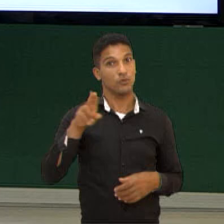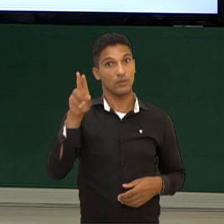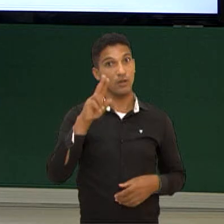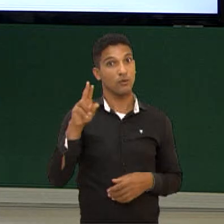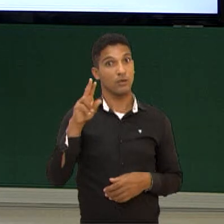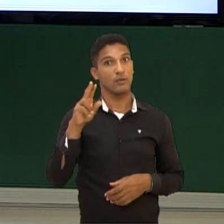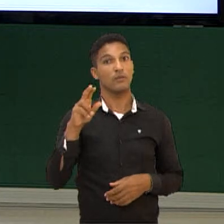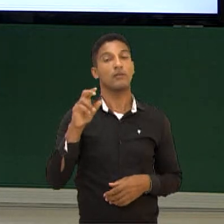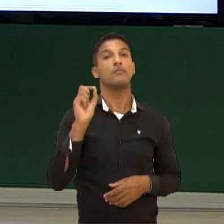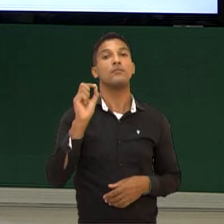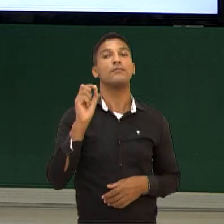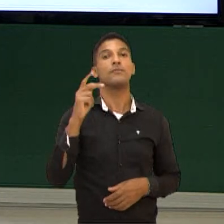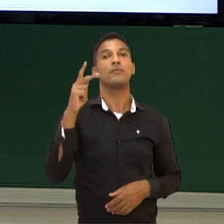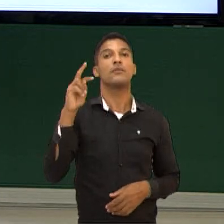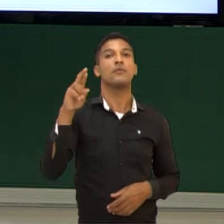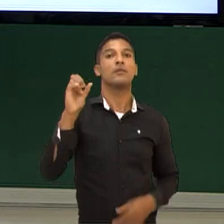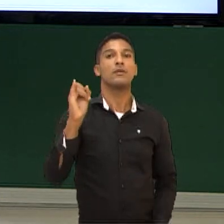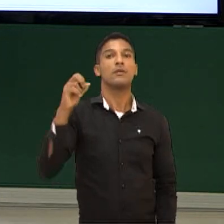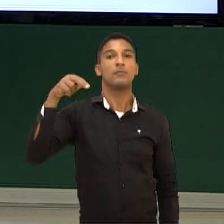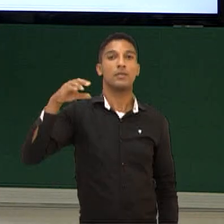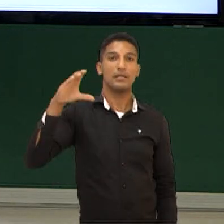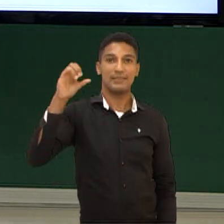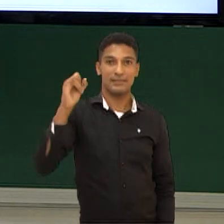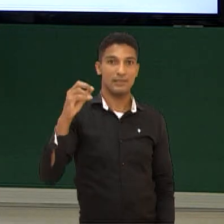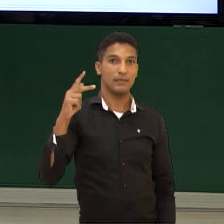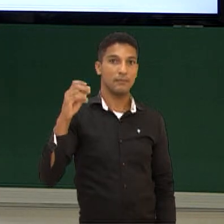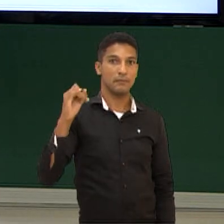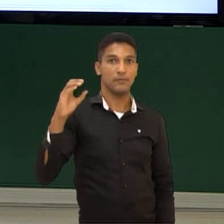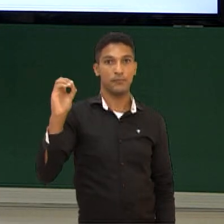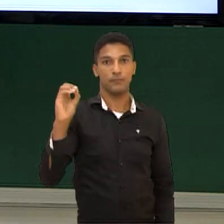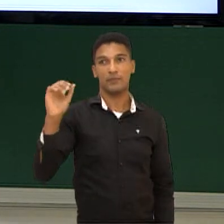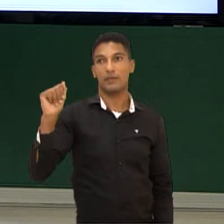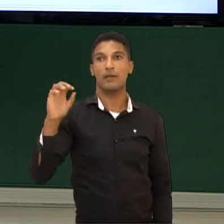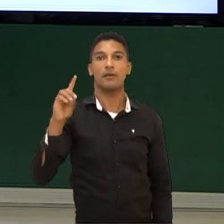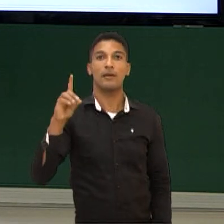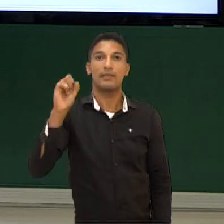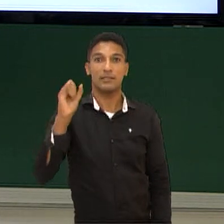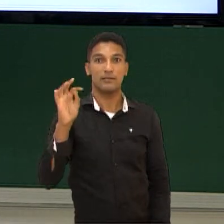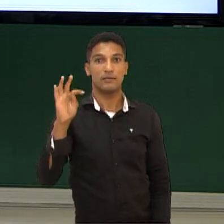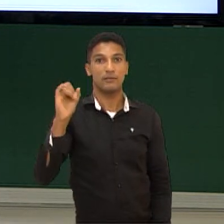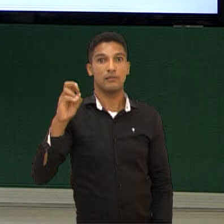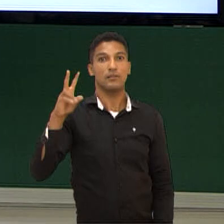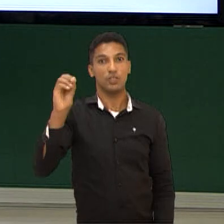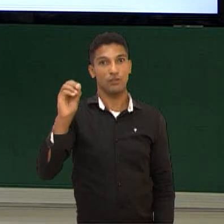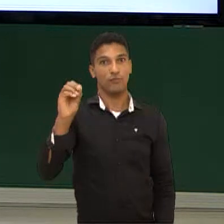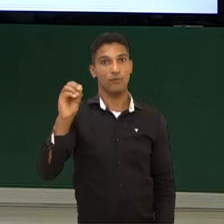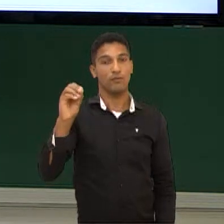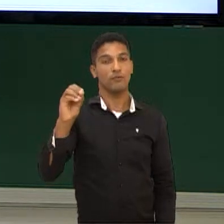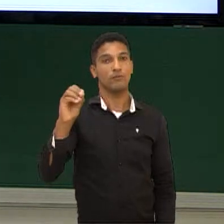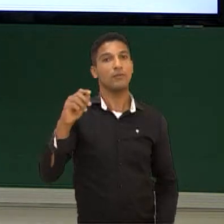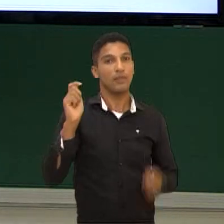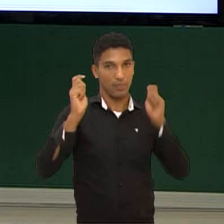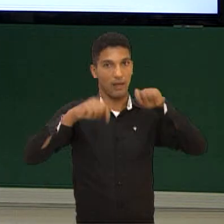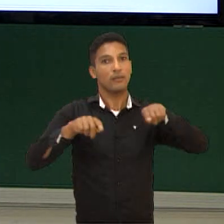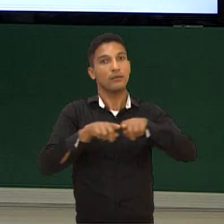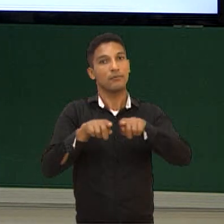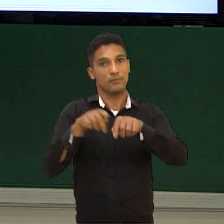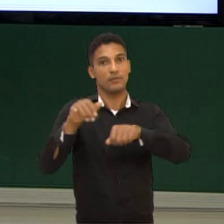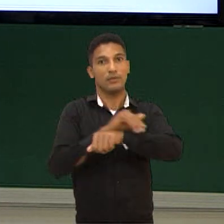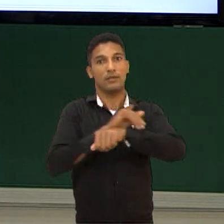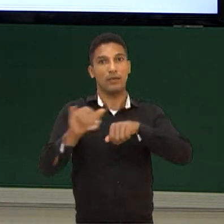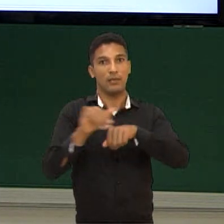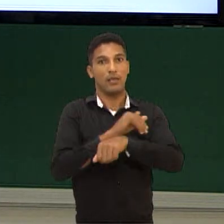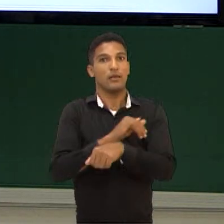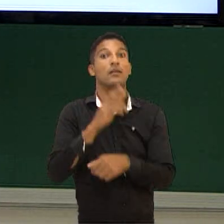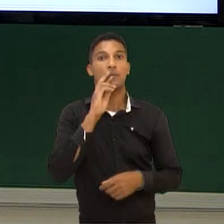não esquecer dos nossos conceitos, tá? Mas você pode responder da maneira que você se sentir melhor.